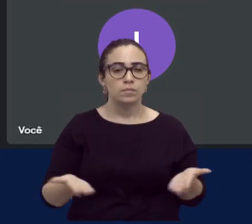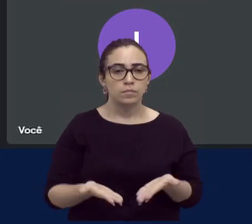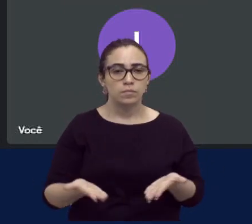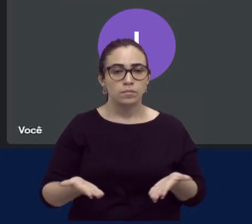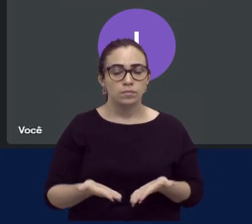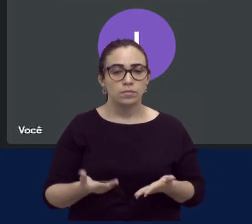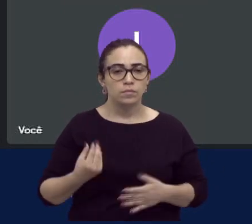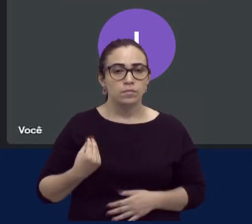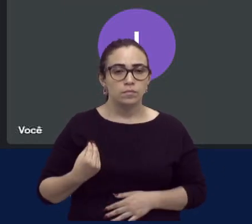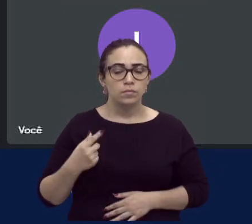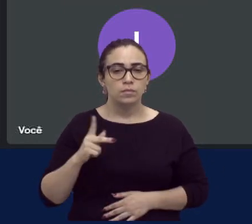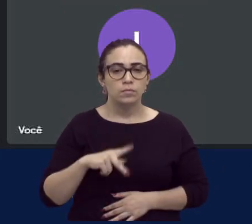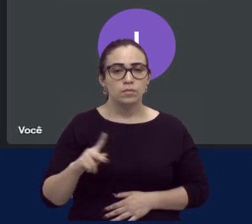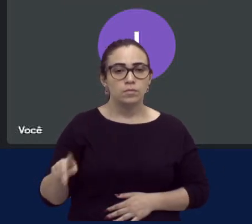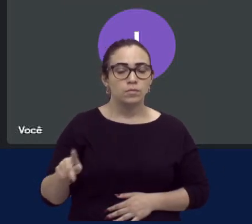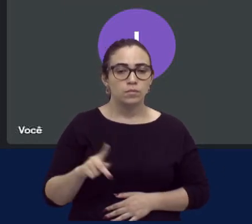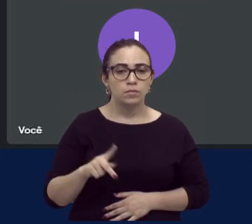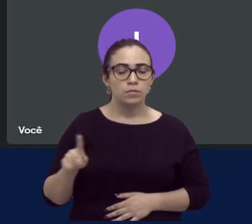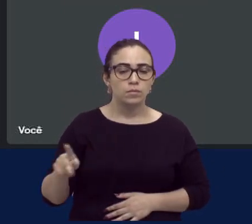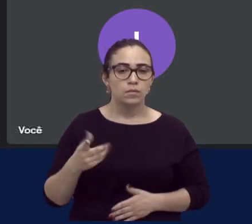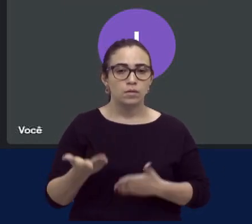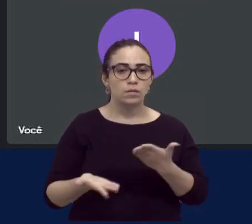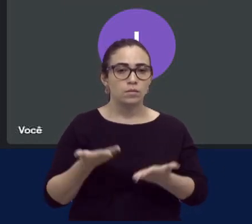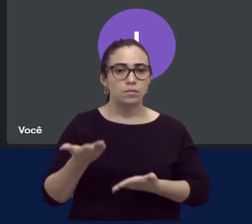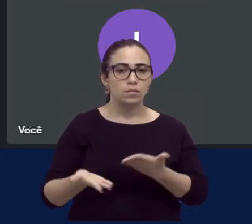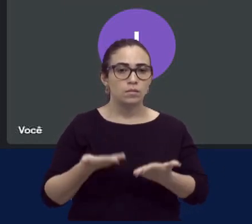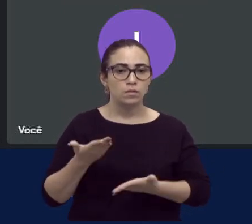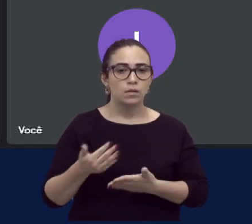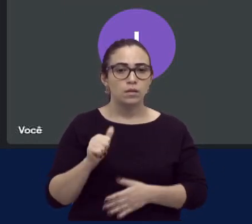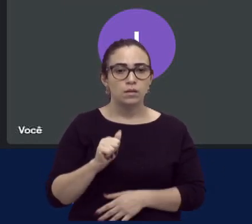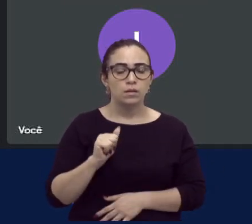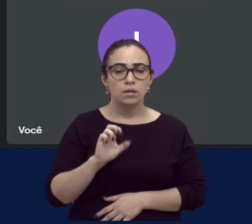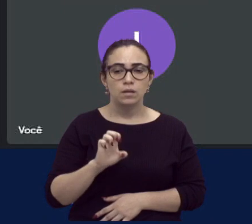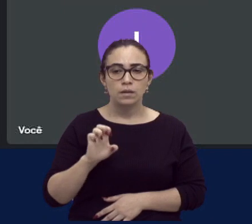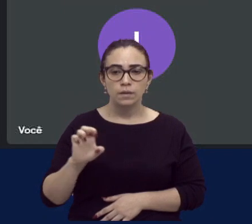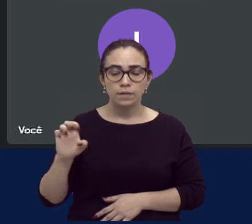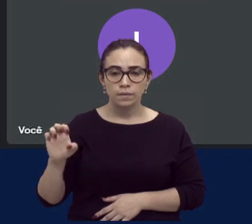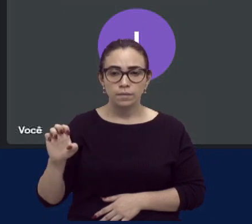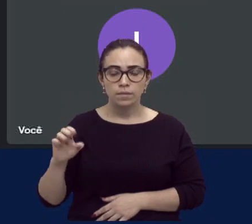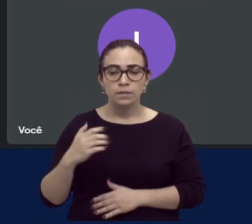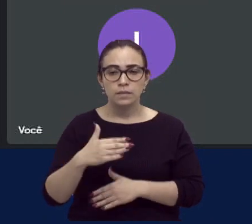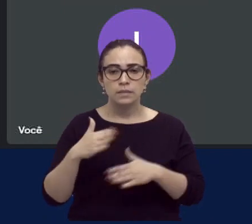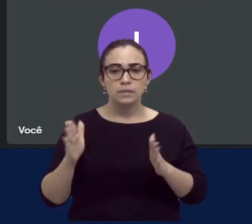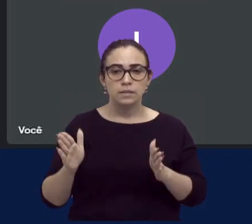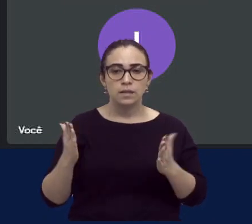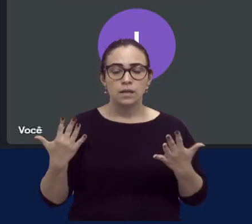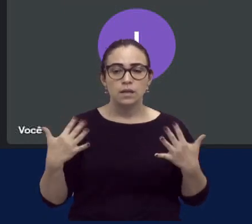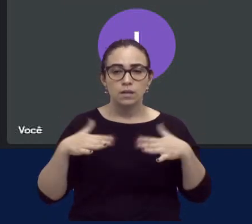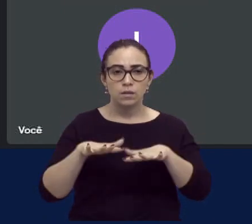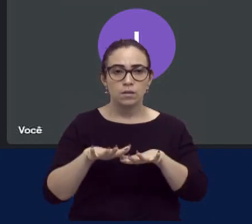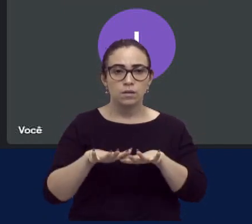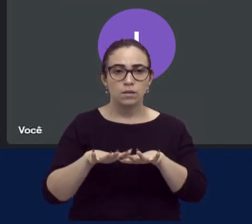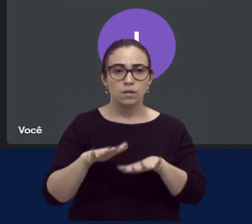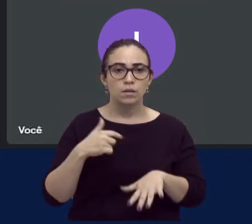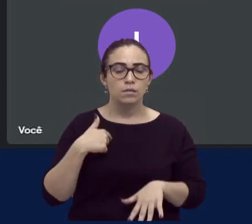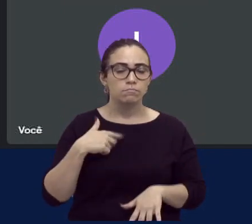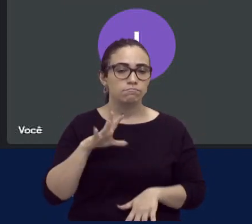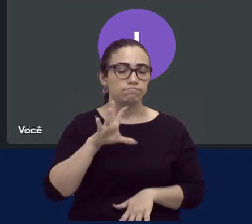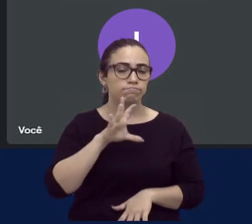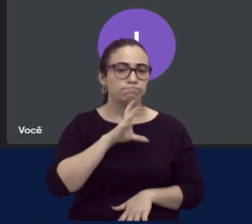atualmente sou professora de atendimento educacional especializado, sala de inclusão, que eu estou